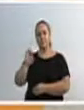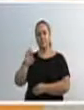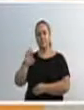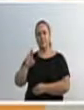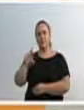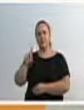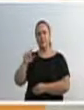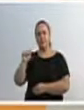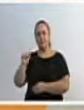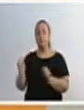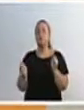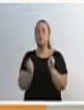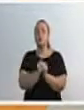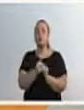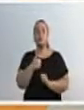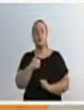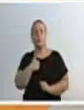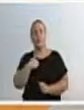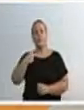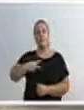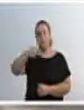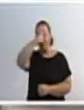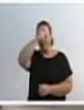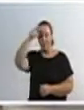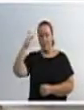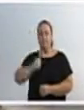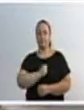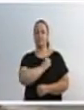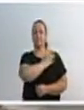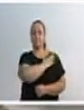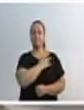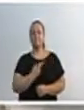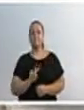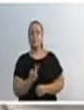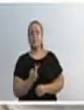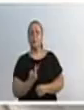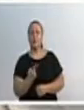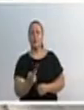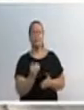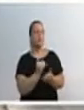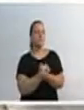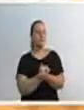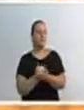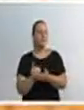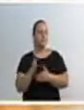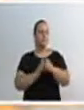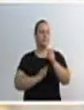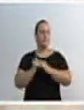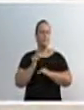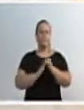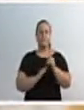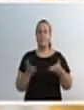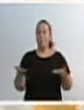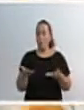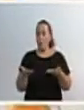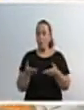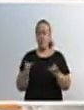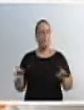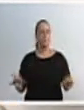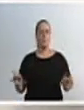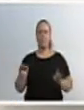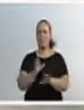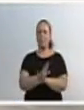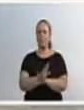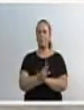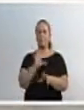juntamente com o prefeito Napoleão. Iniciamos ali o início das obras e hoje essa rua está totalmente